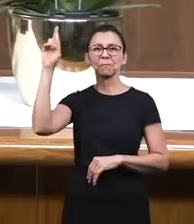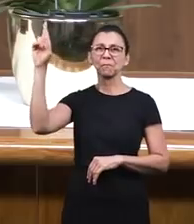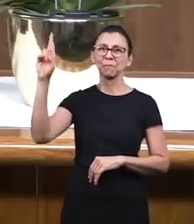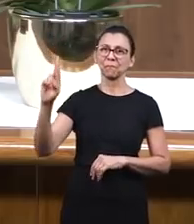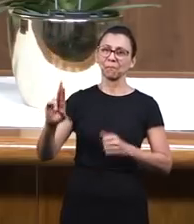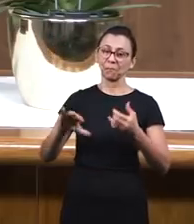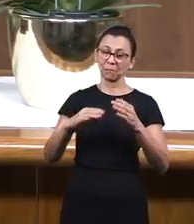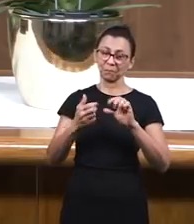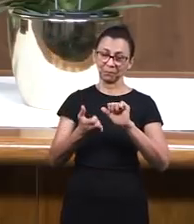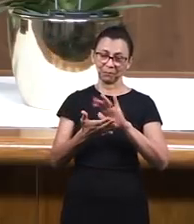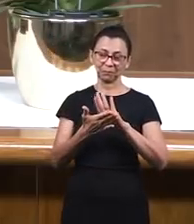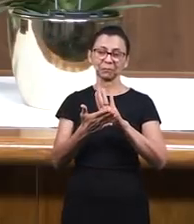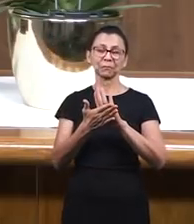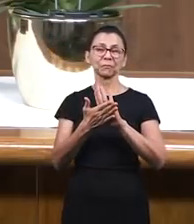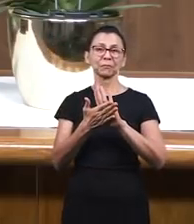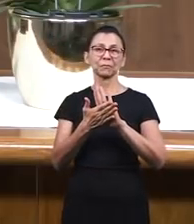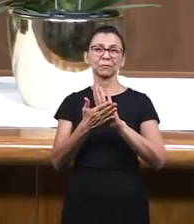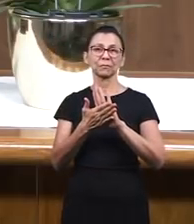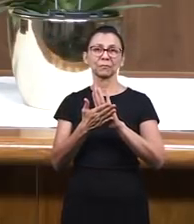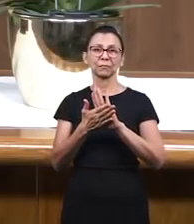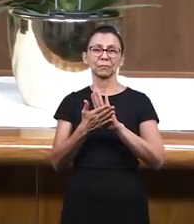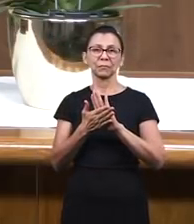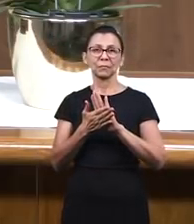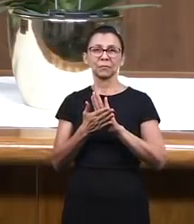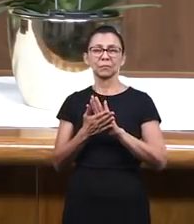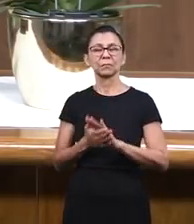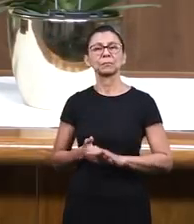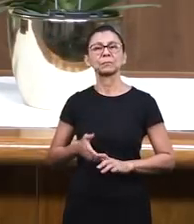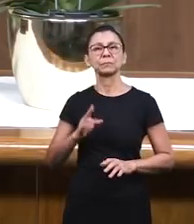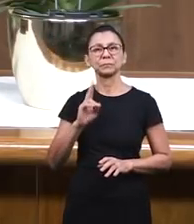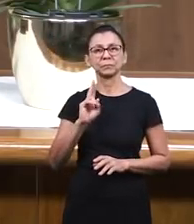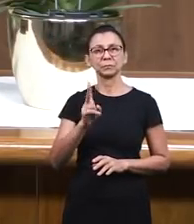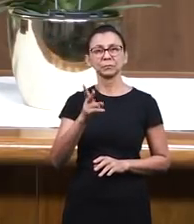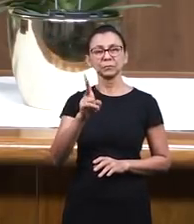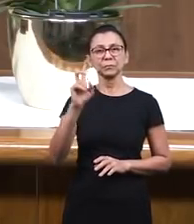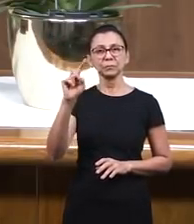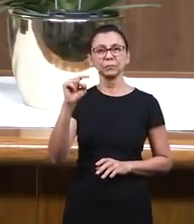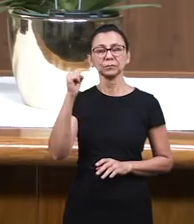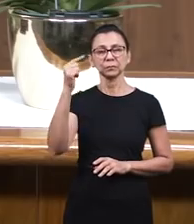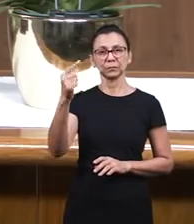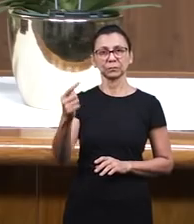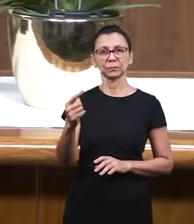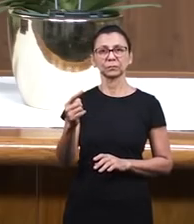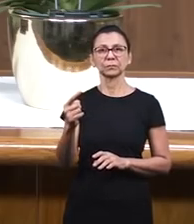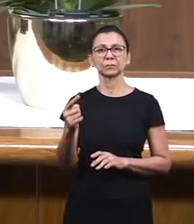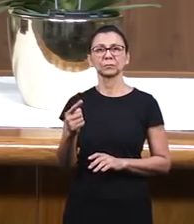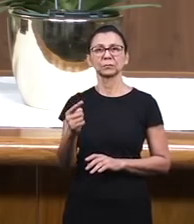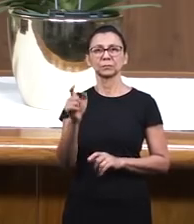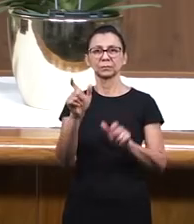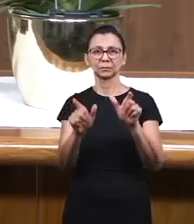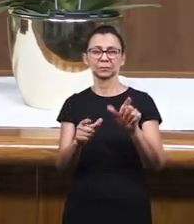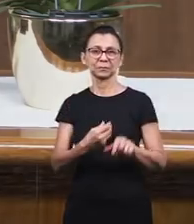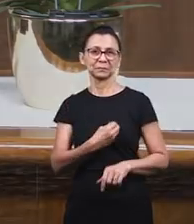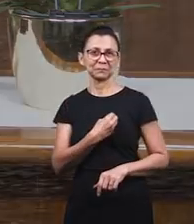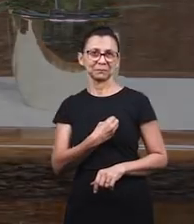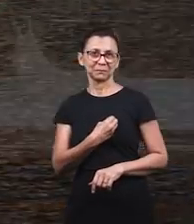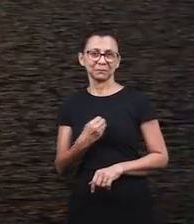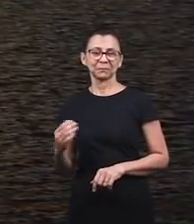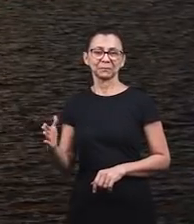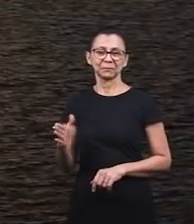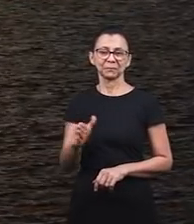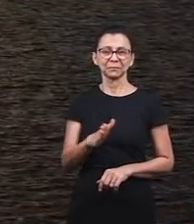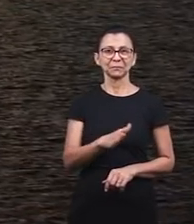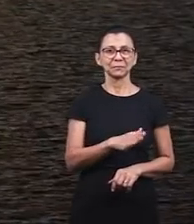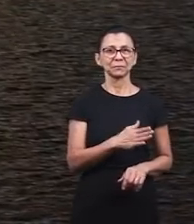Senhor e, na sequência, nós daremos início, então, à apresentação das participações dos irmãos nessa programação.